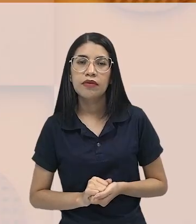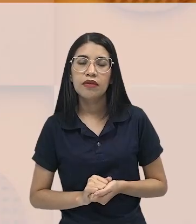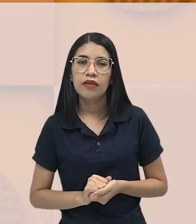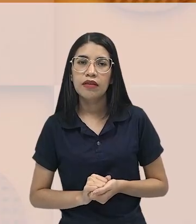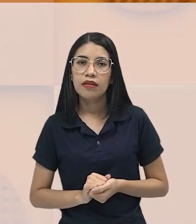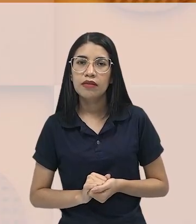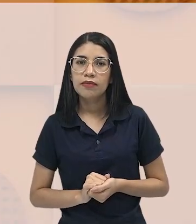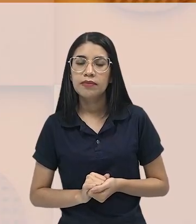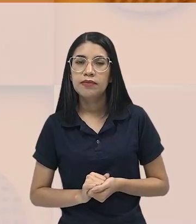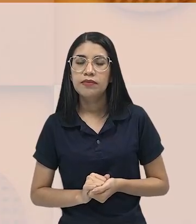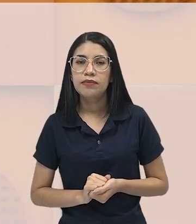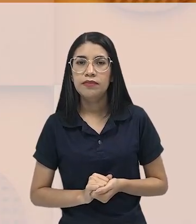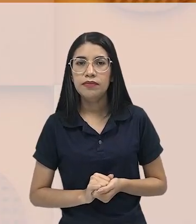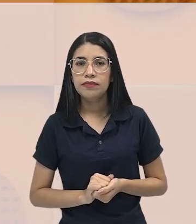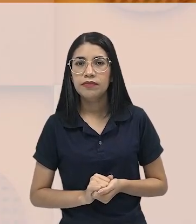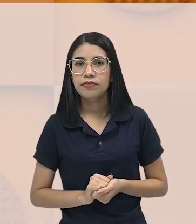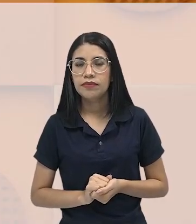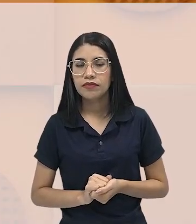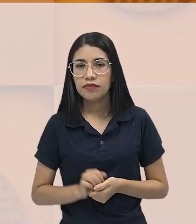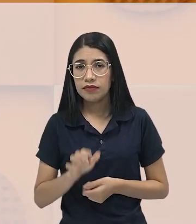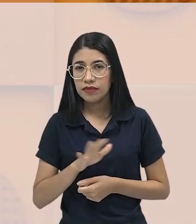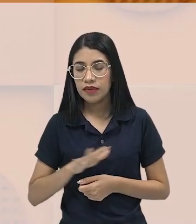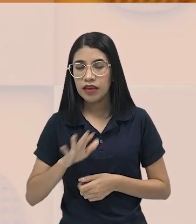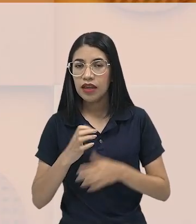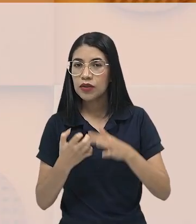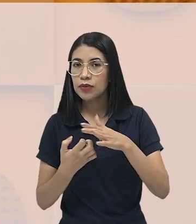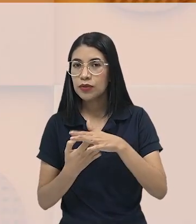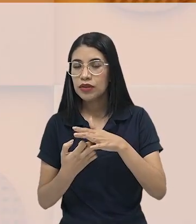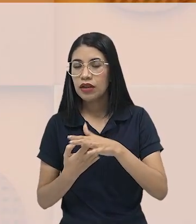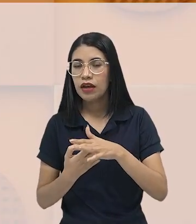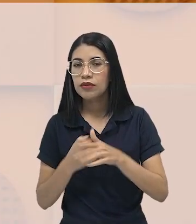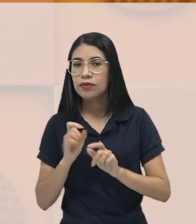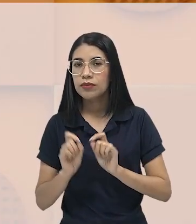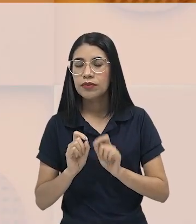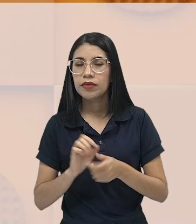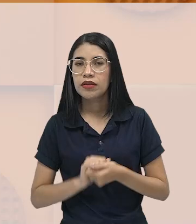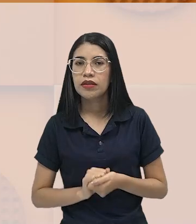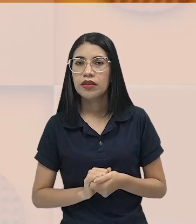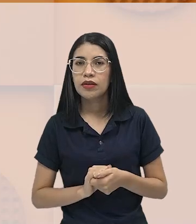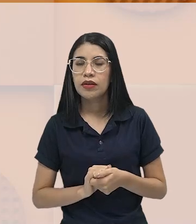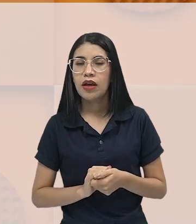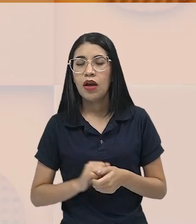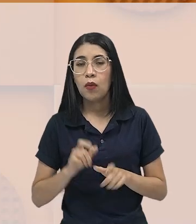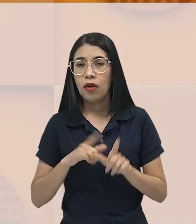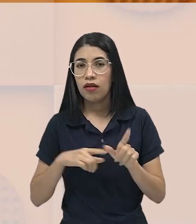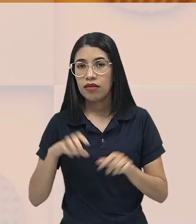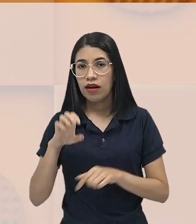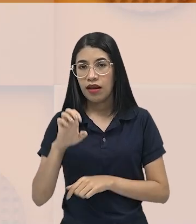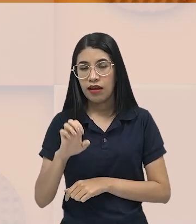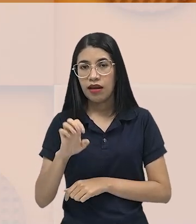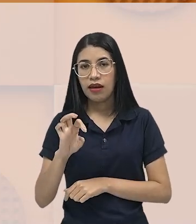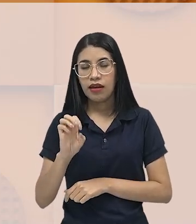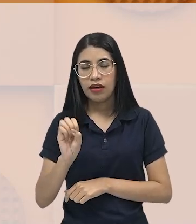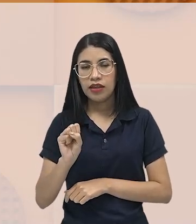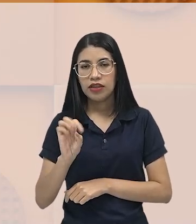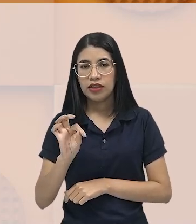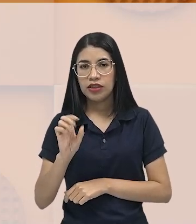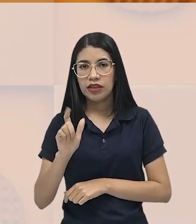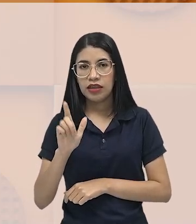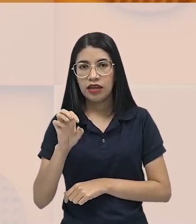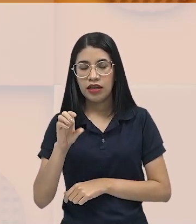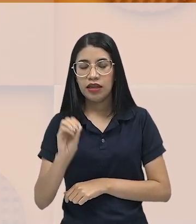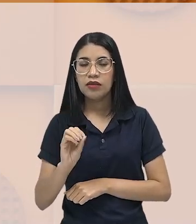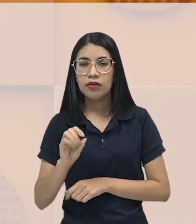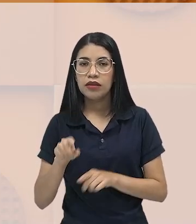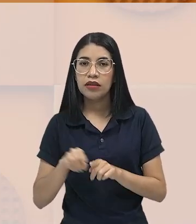fala no nível estadual, né? Ou seja, de Estado é maiúsculo, né? Pátria e nação e